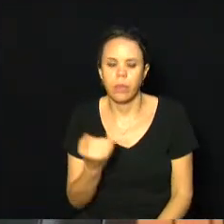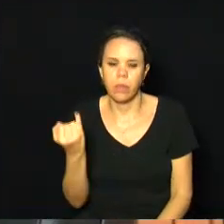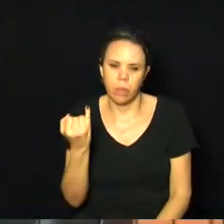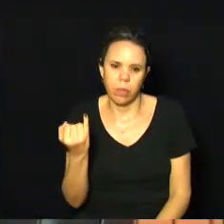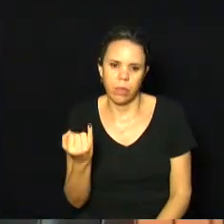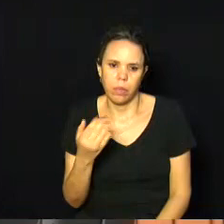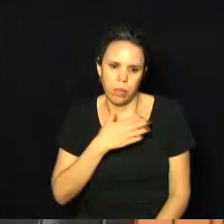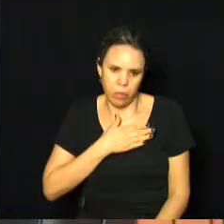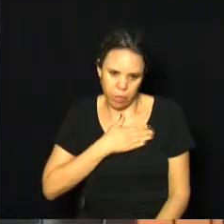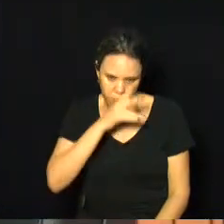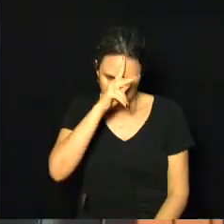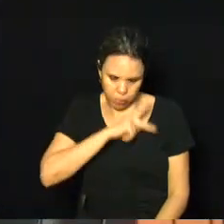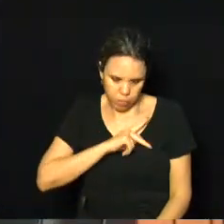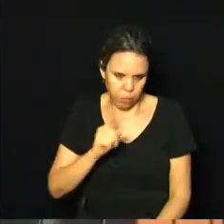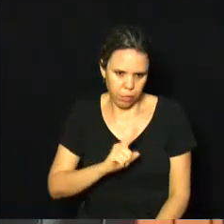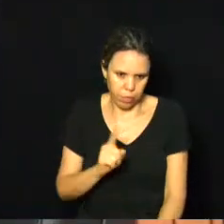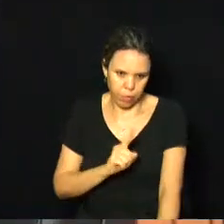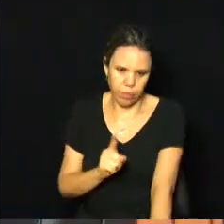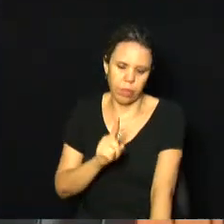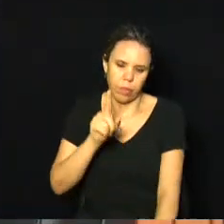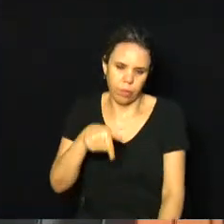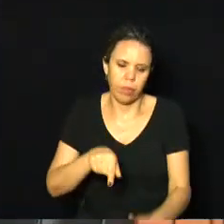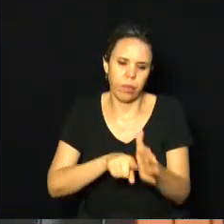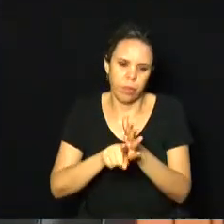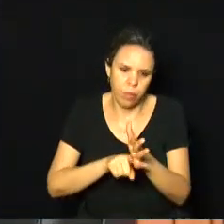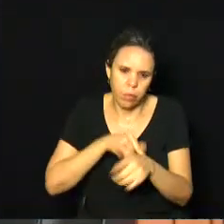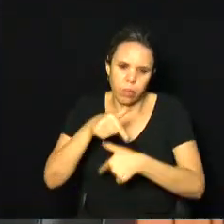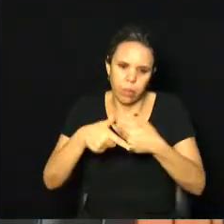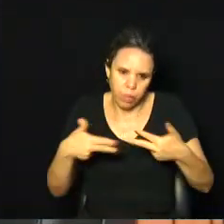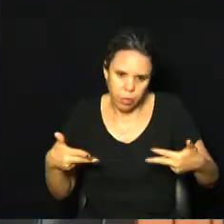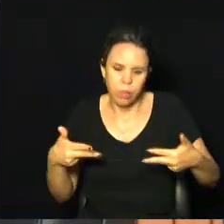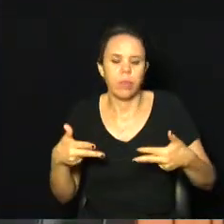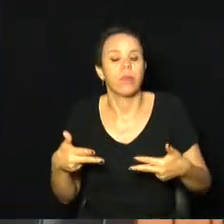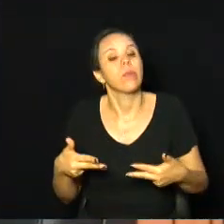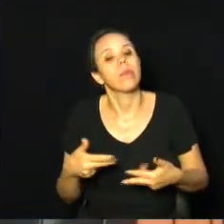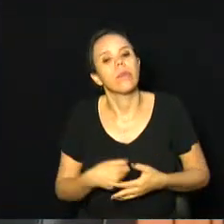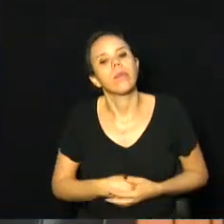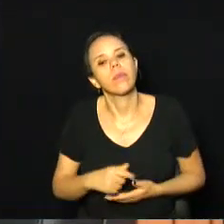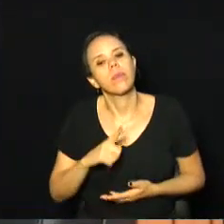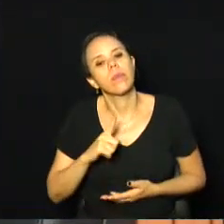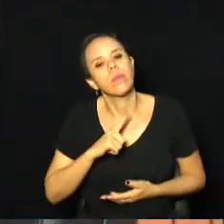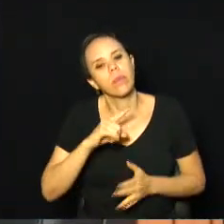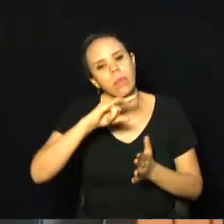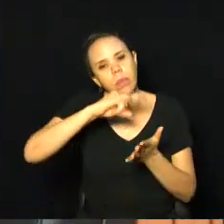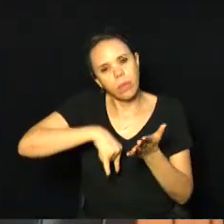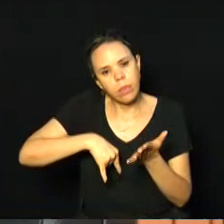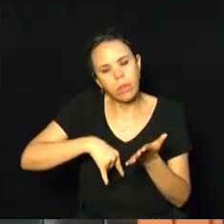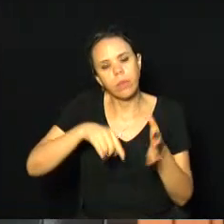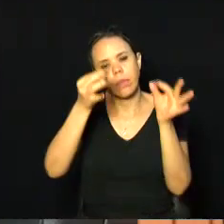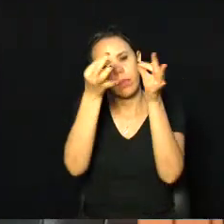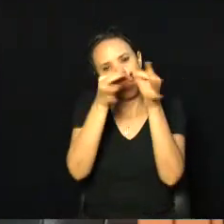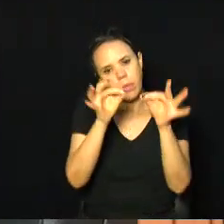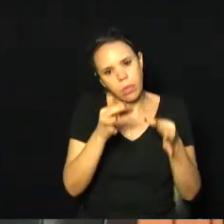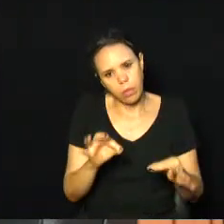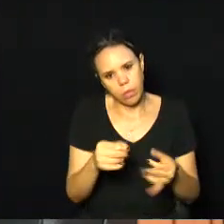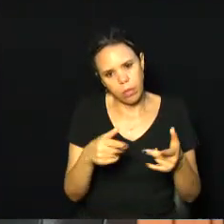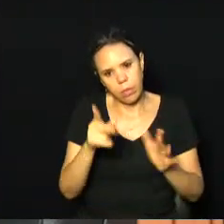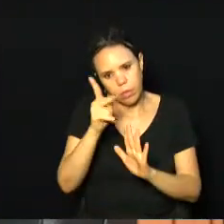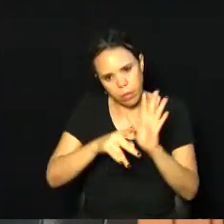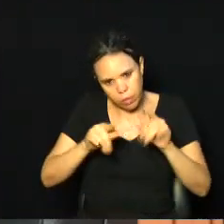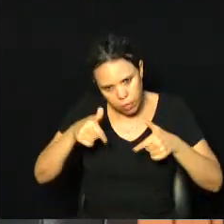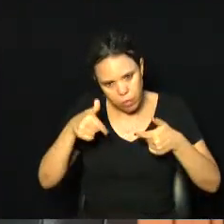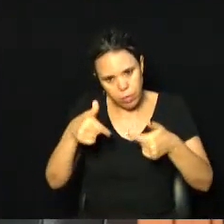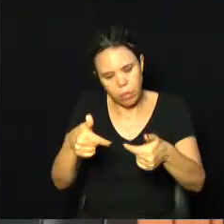informações minhas, né? São informações que estão no relatório síntese, Plano de